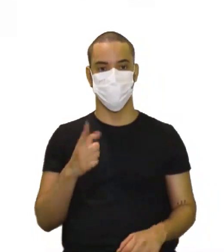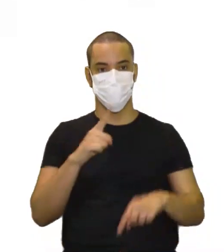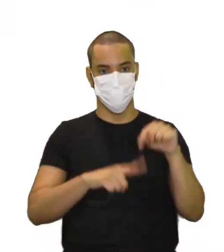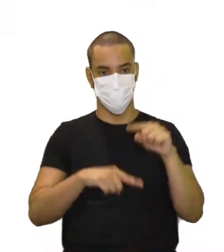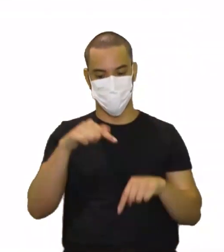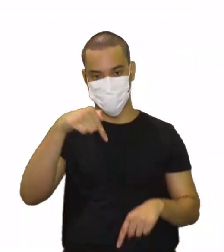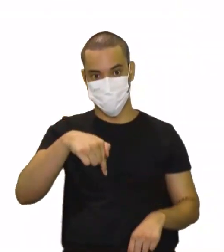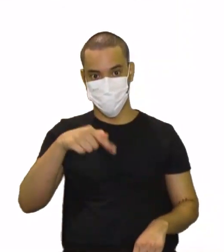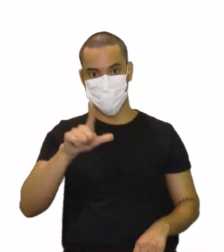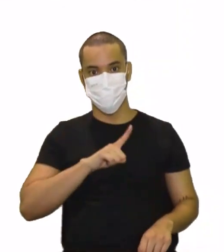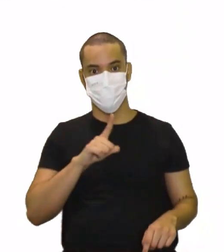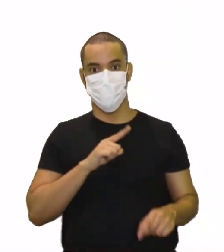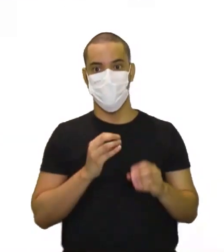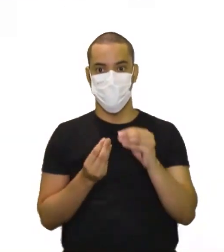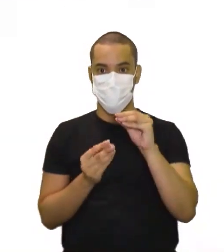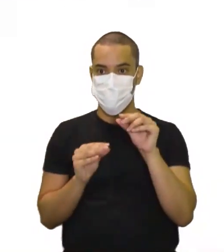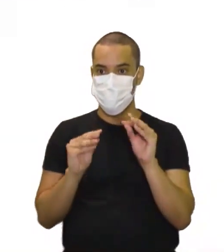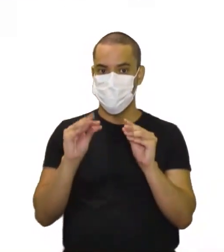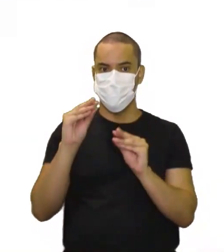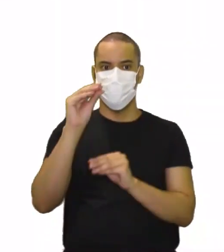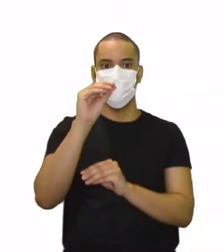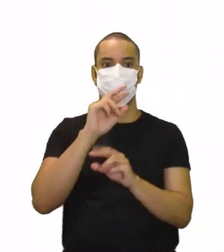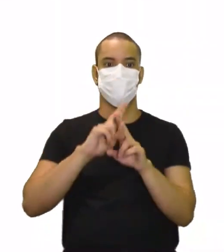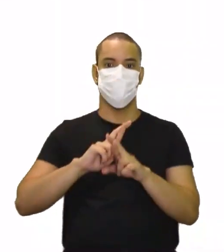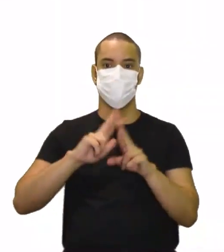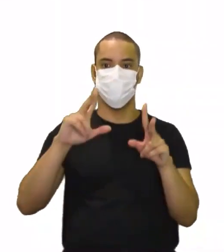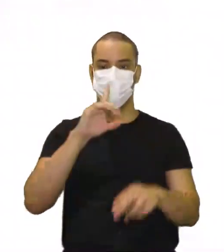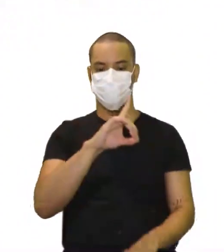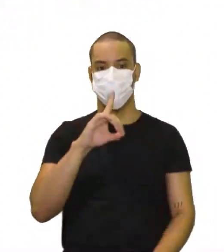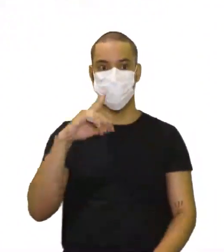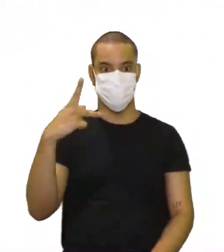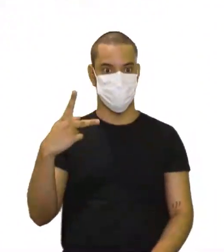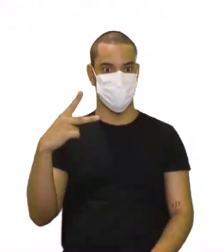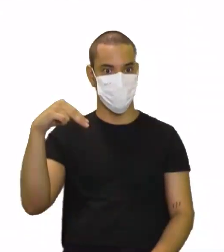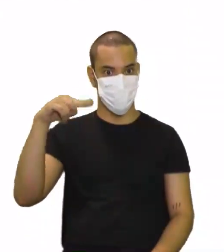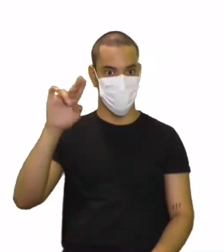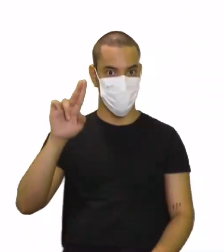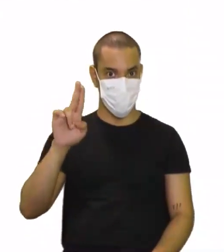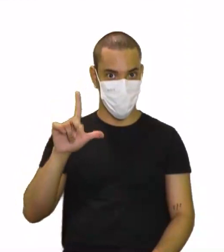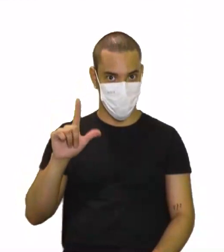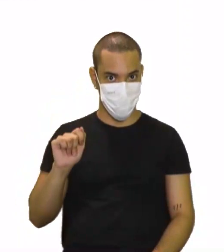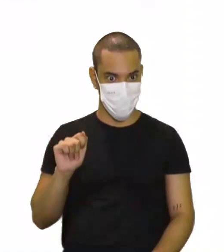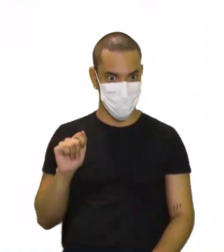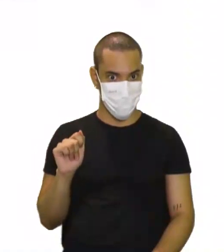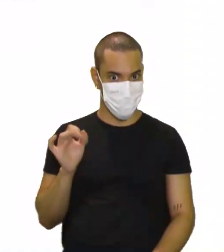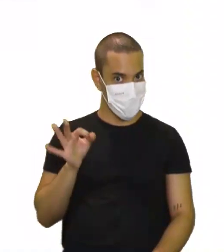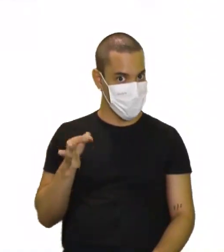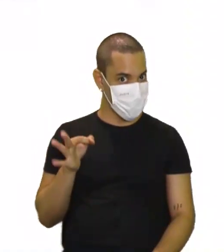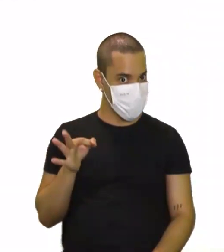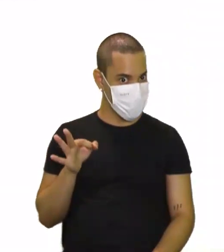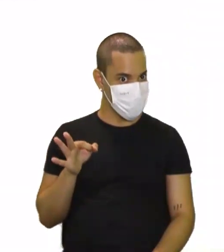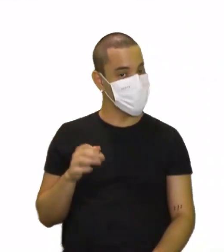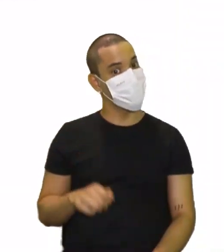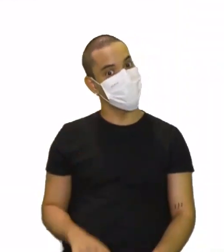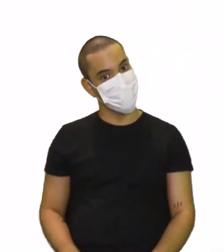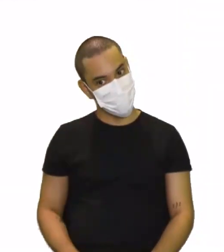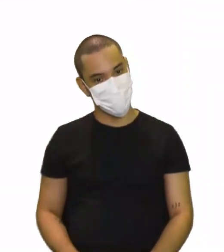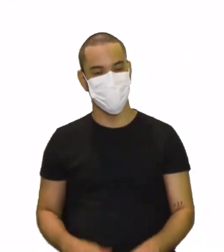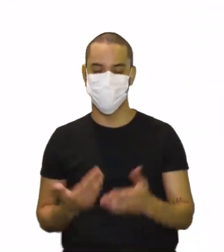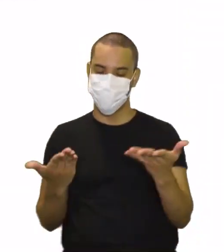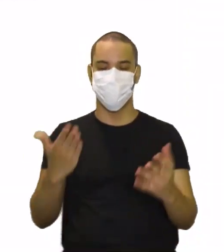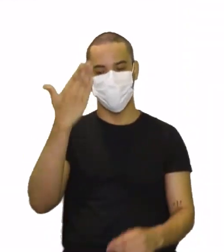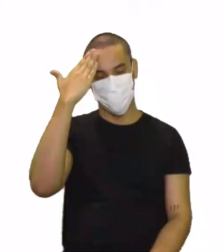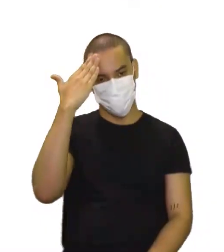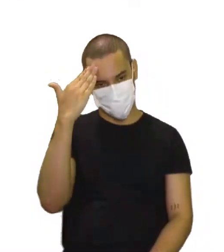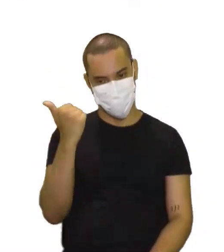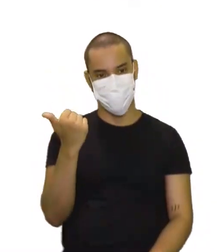são redistribuídas, tornando a diferença de potencial nula? Então aí com certeza, né, gente?